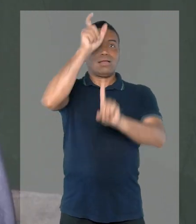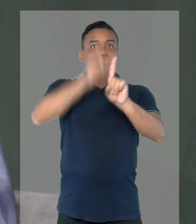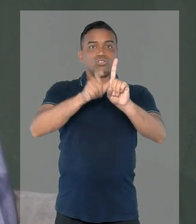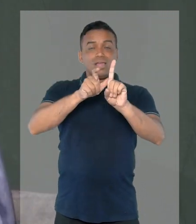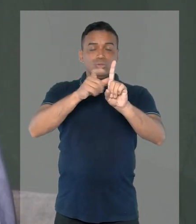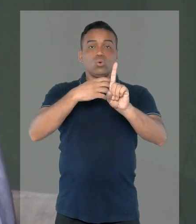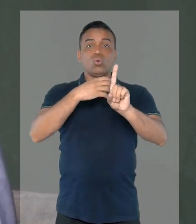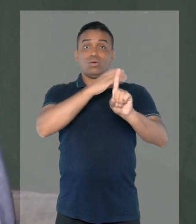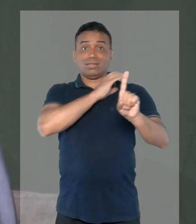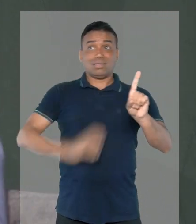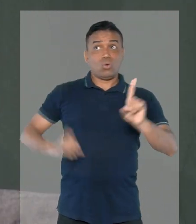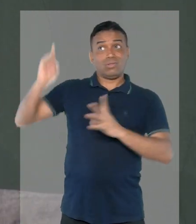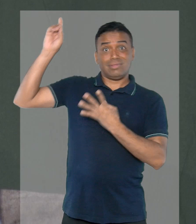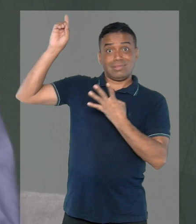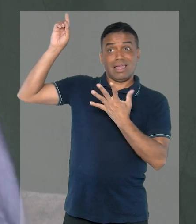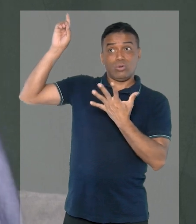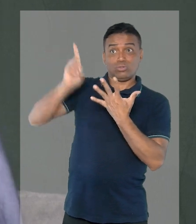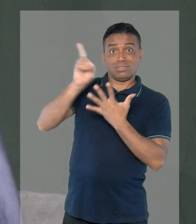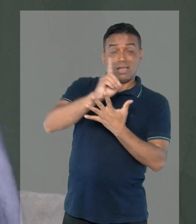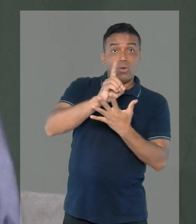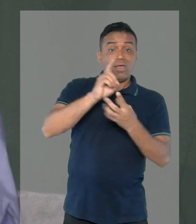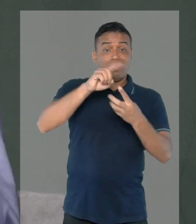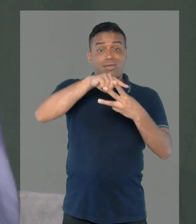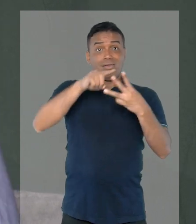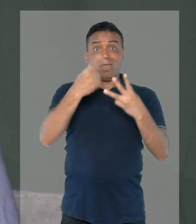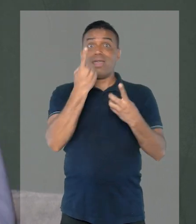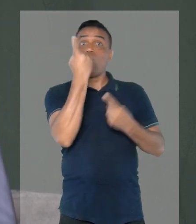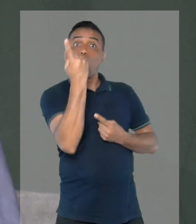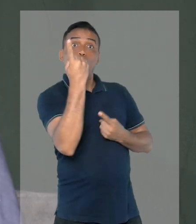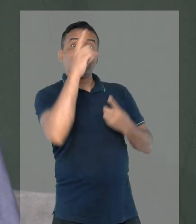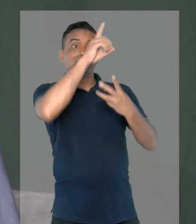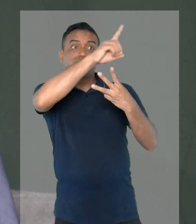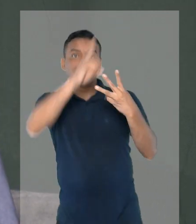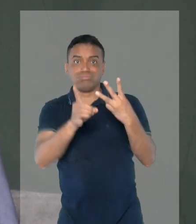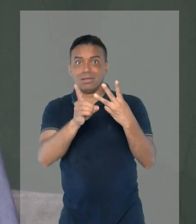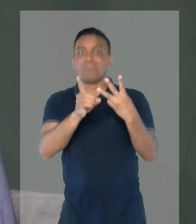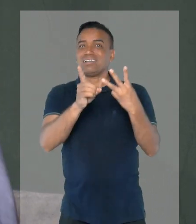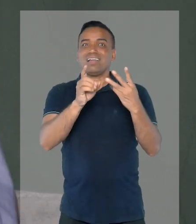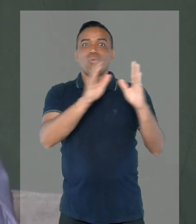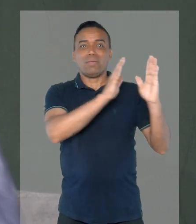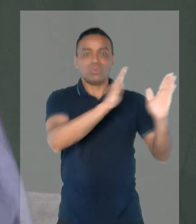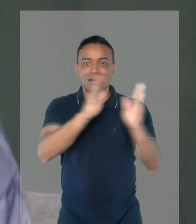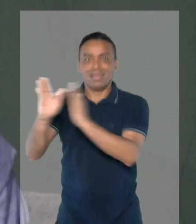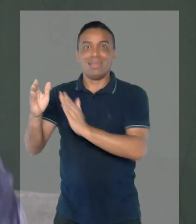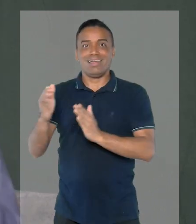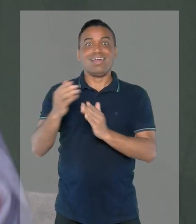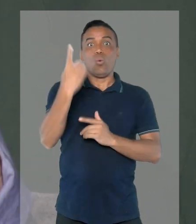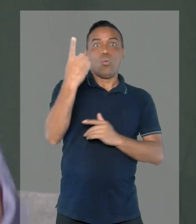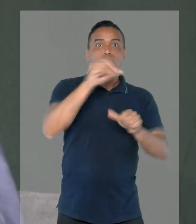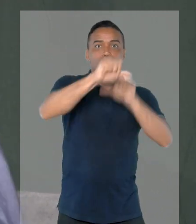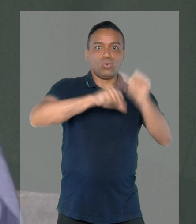o Deus cristão, é ao mesmo tempo uno e múltiplo, e que ele também é em alguma medida fragmentado, e que a tradição ocidental